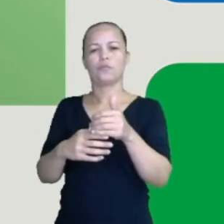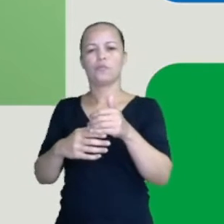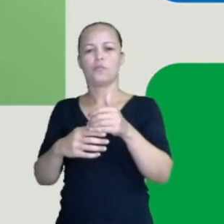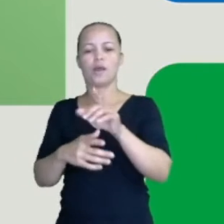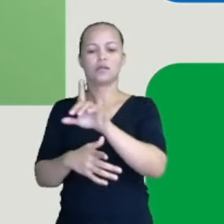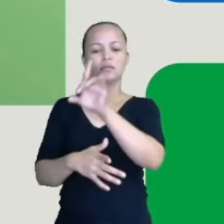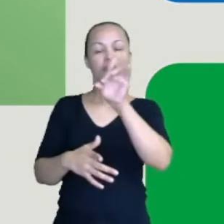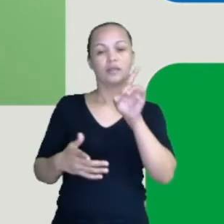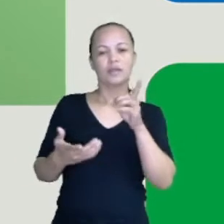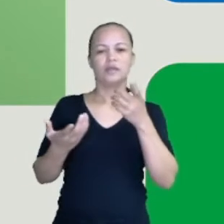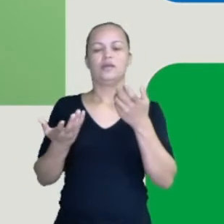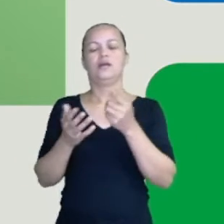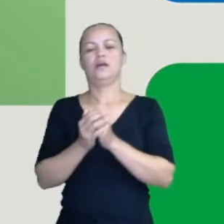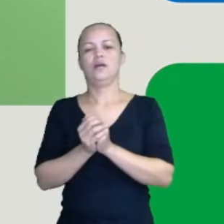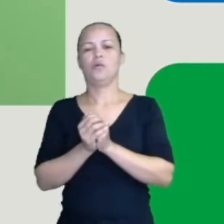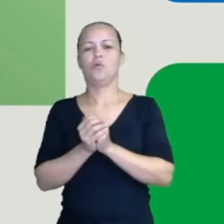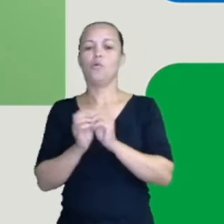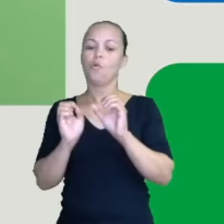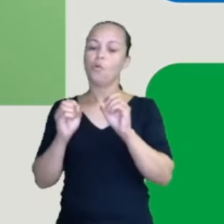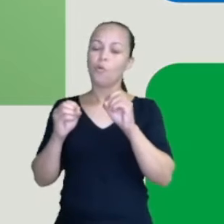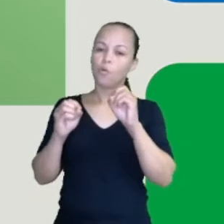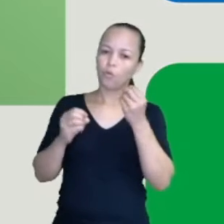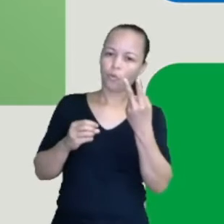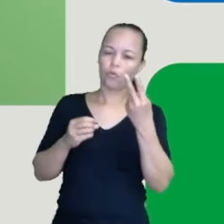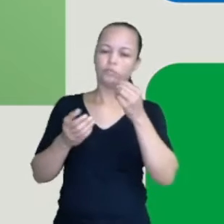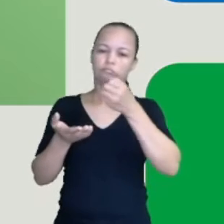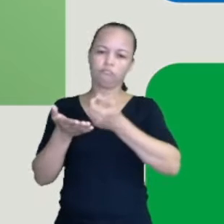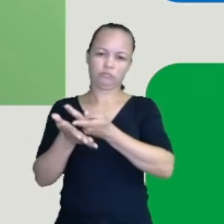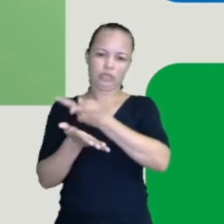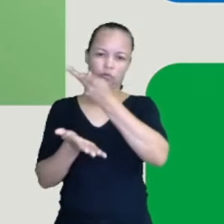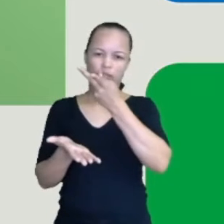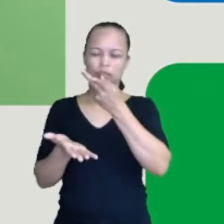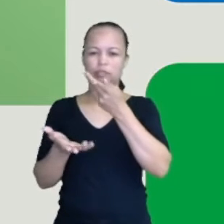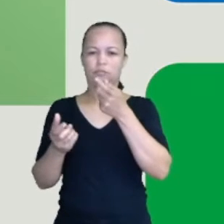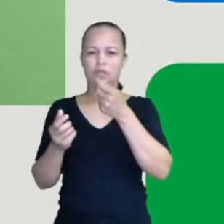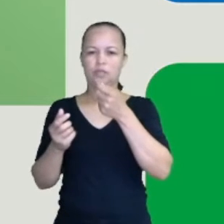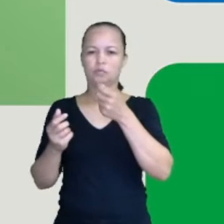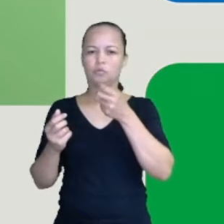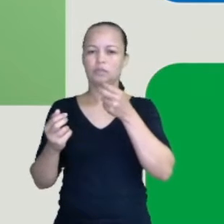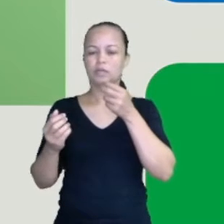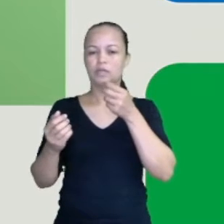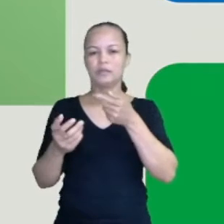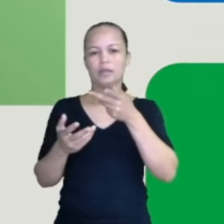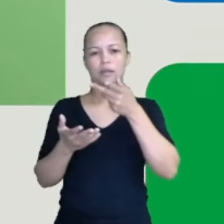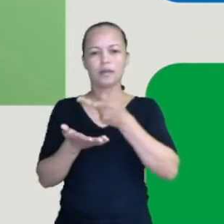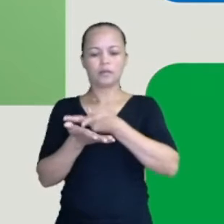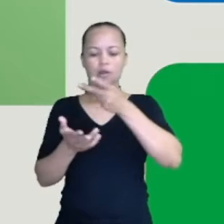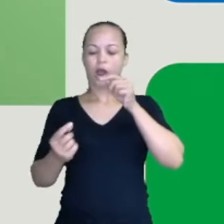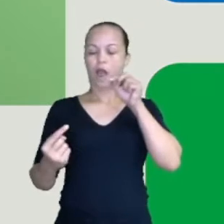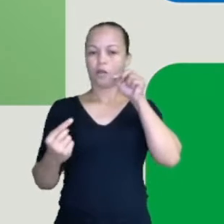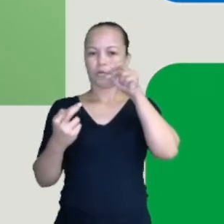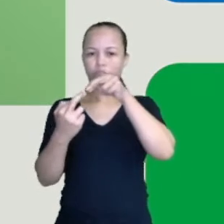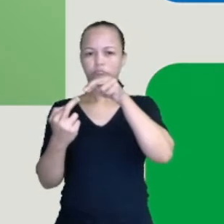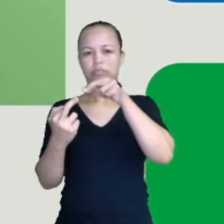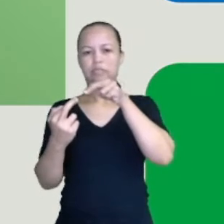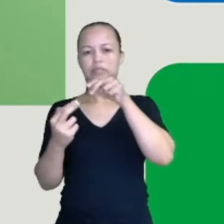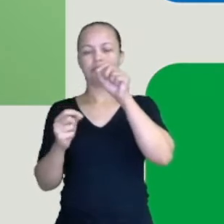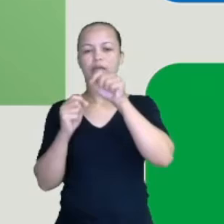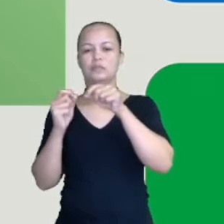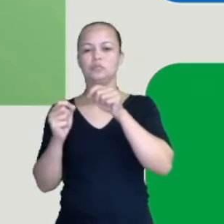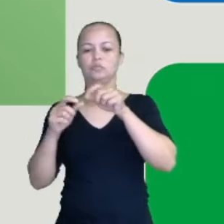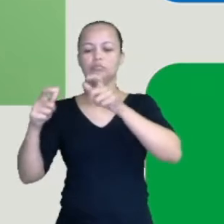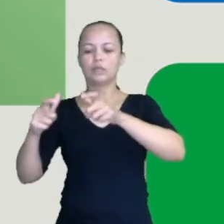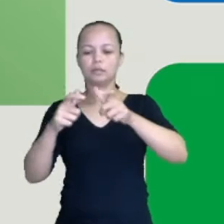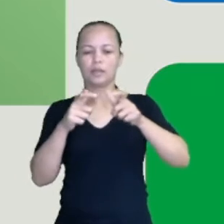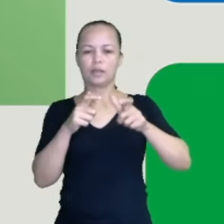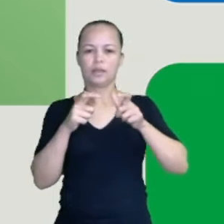que serve como referência, determinando e indicando a localização específica